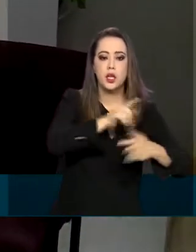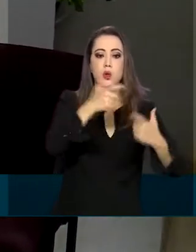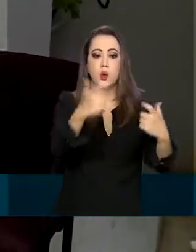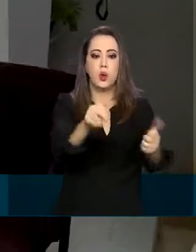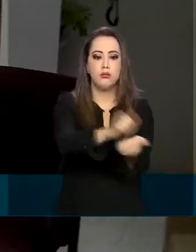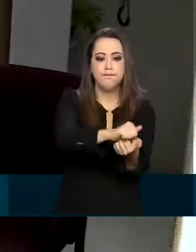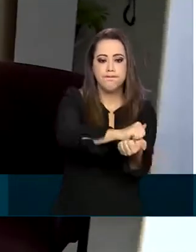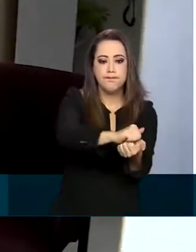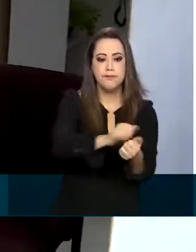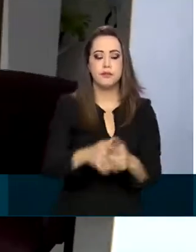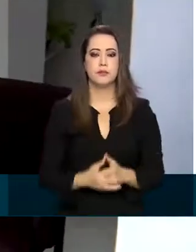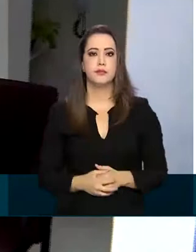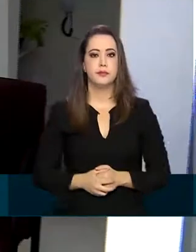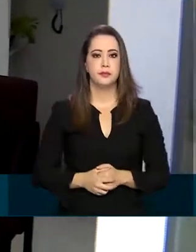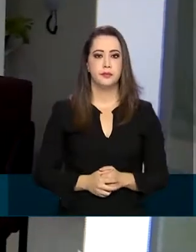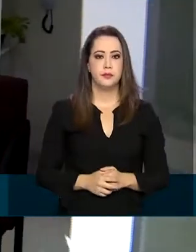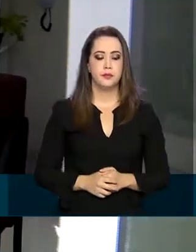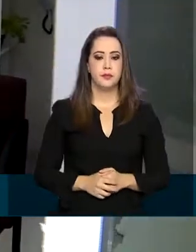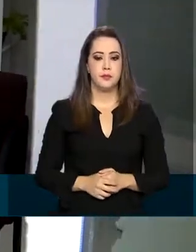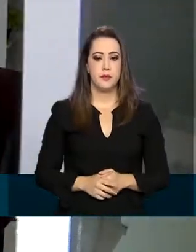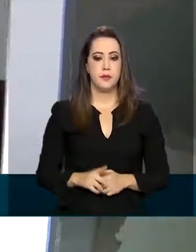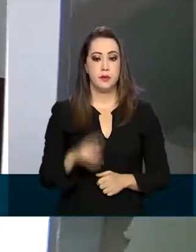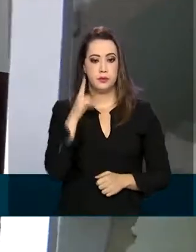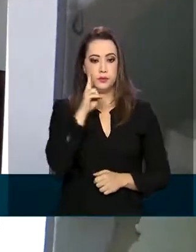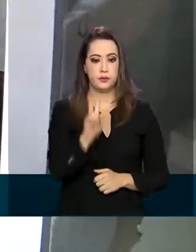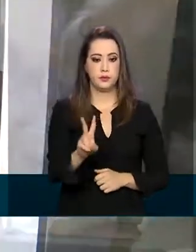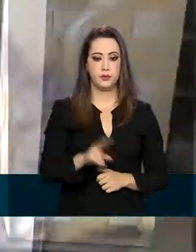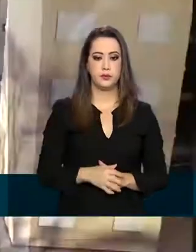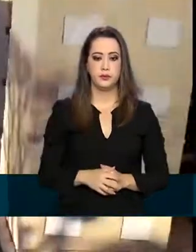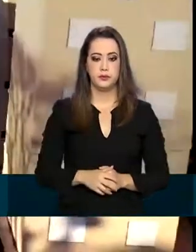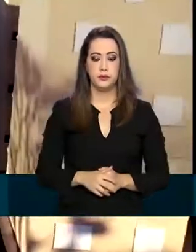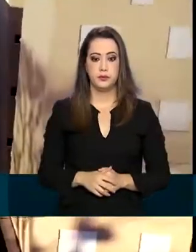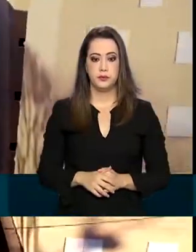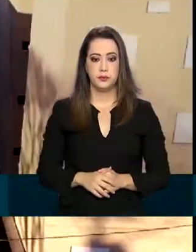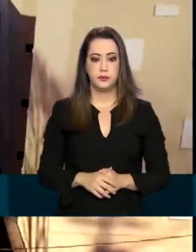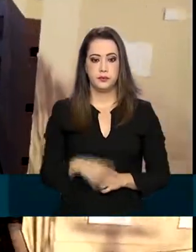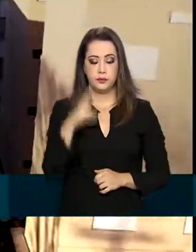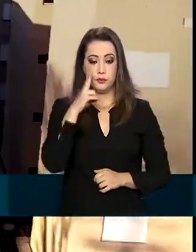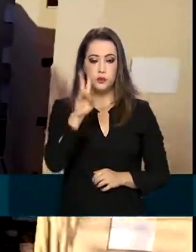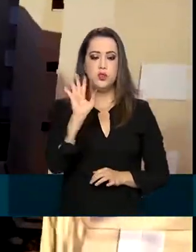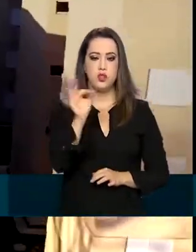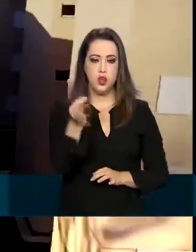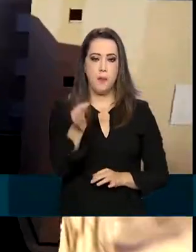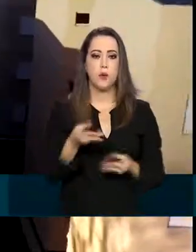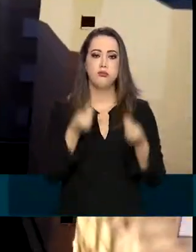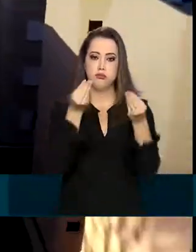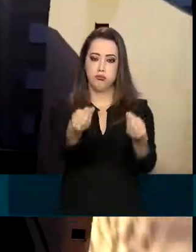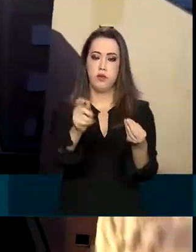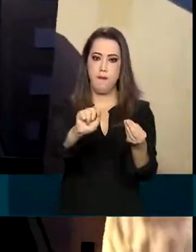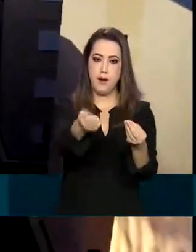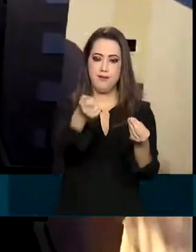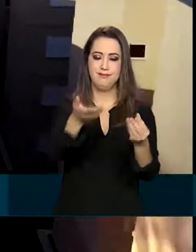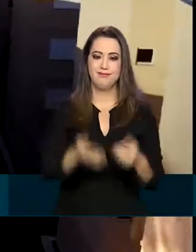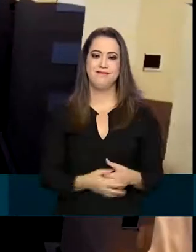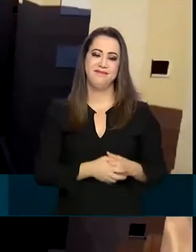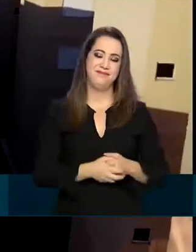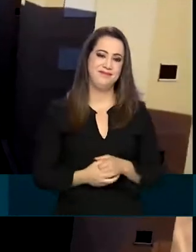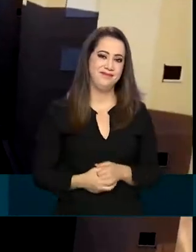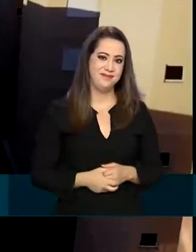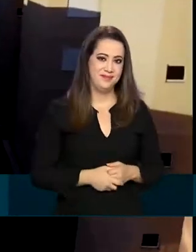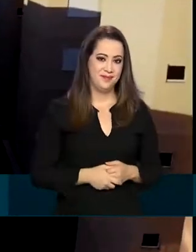serviço. A gente vê uma delas aí já decorada, inclusive.